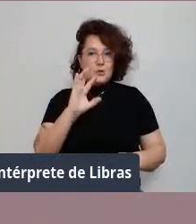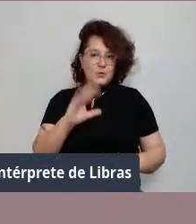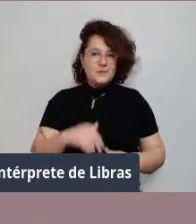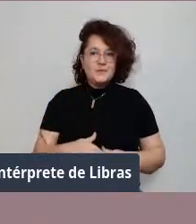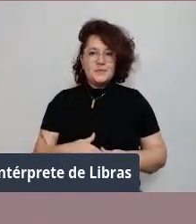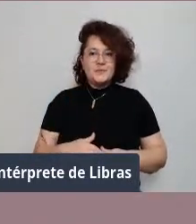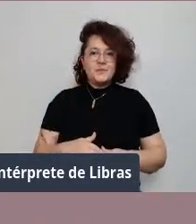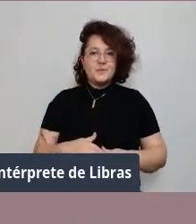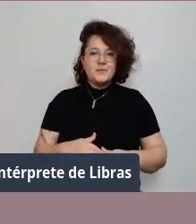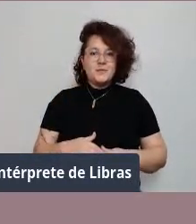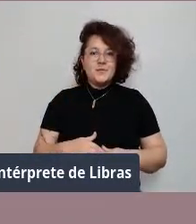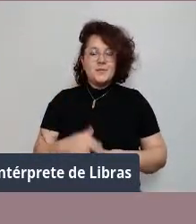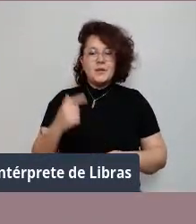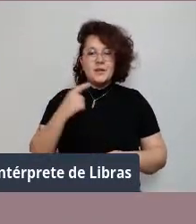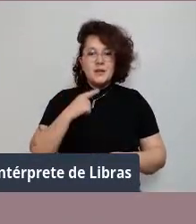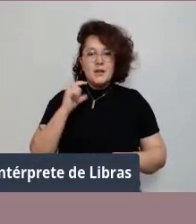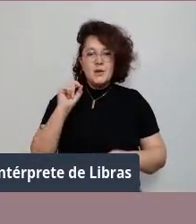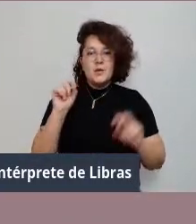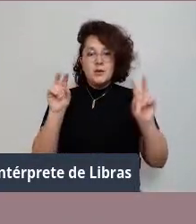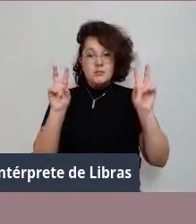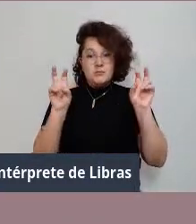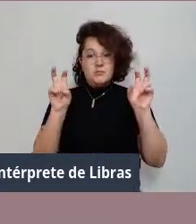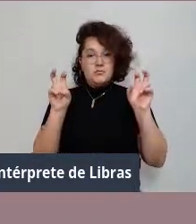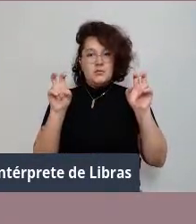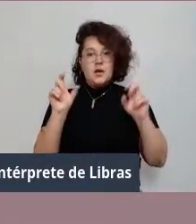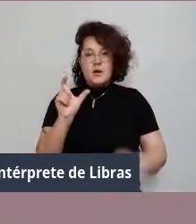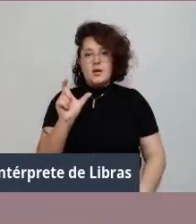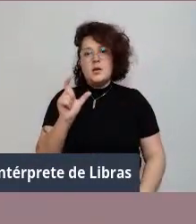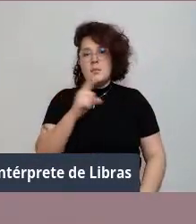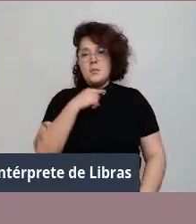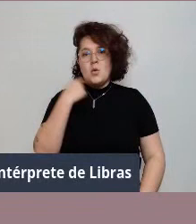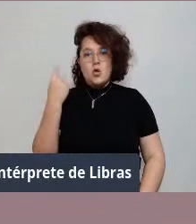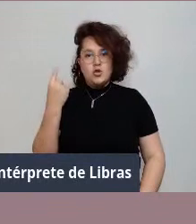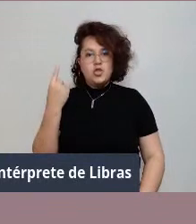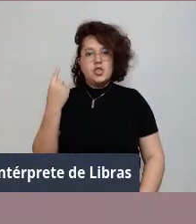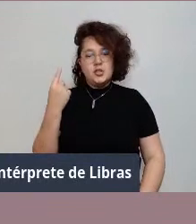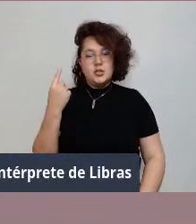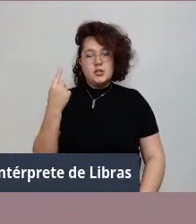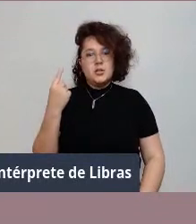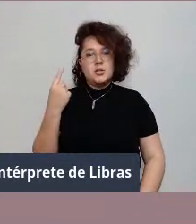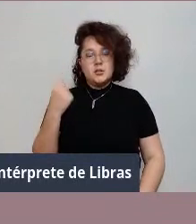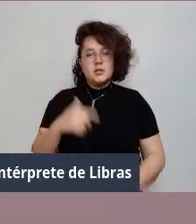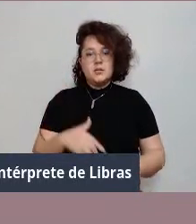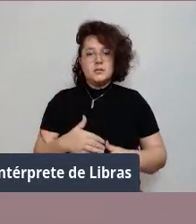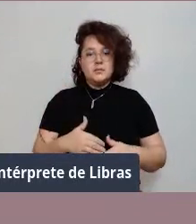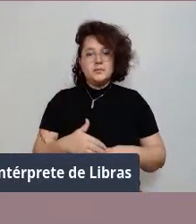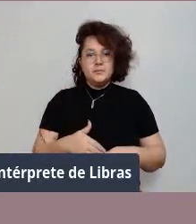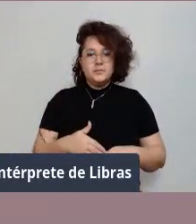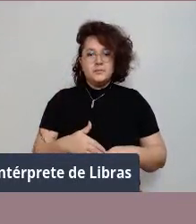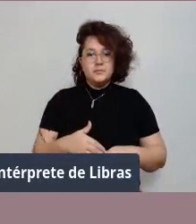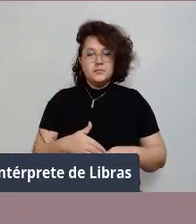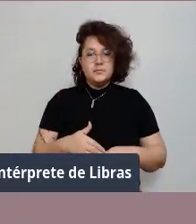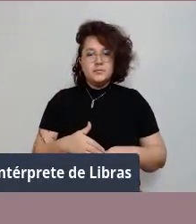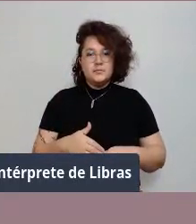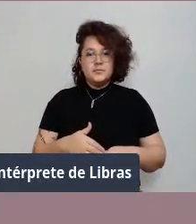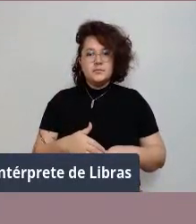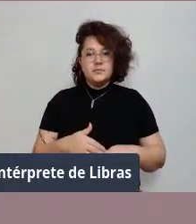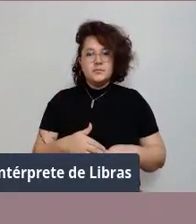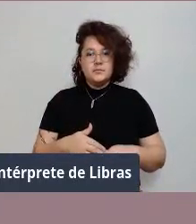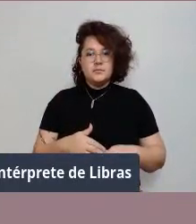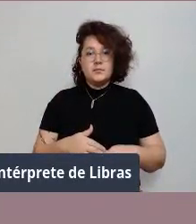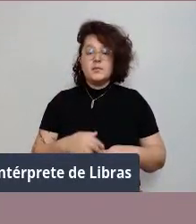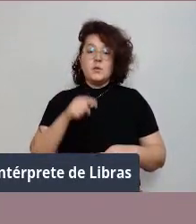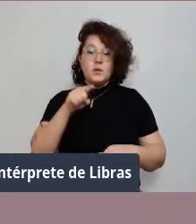Tem, entre parênteses, também morte. Né? Então, isso também ficou